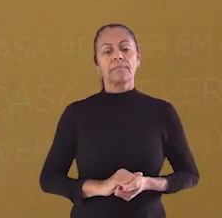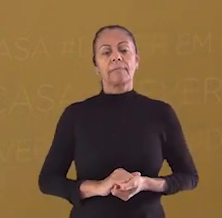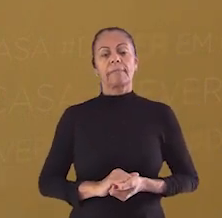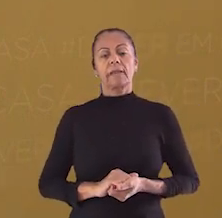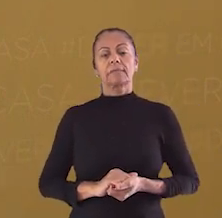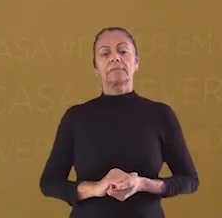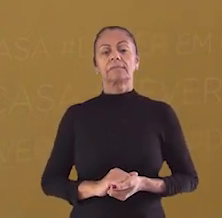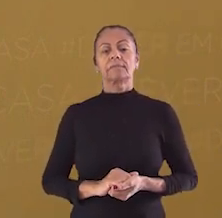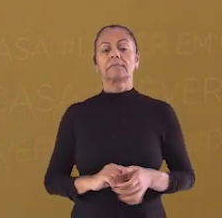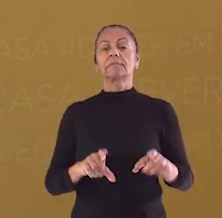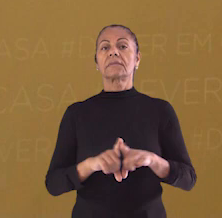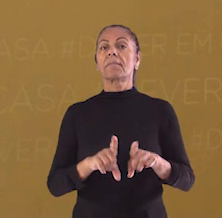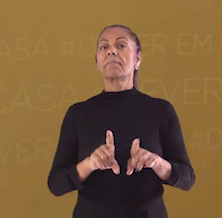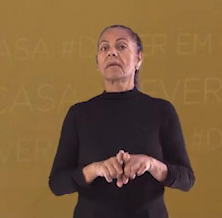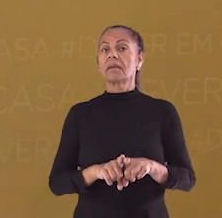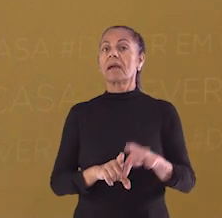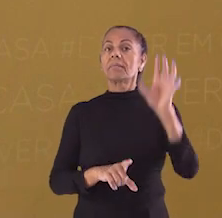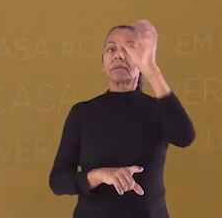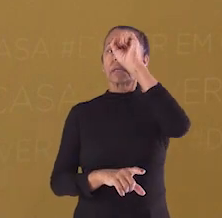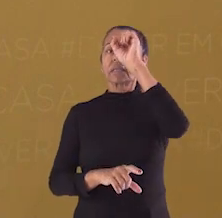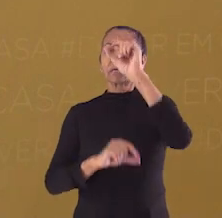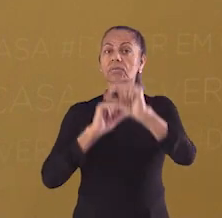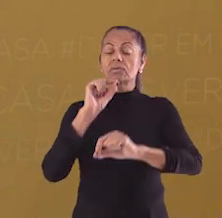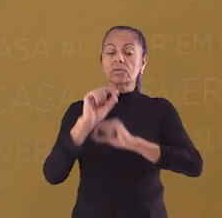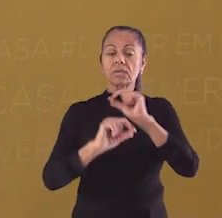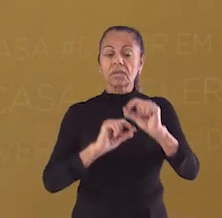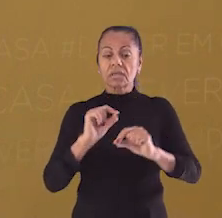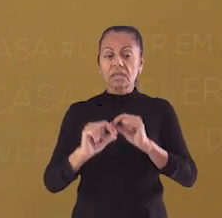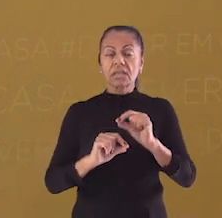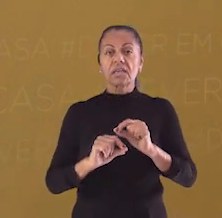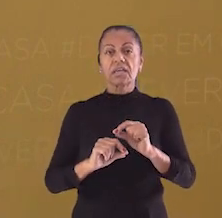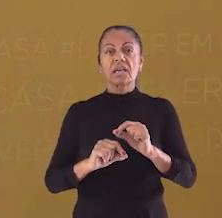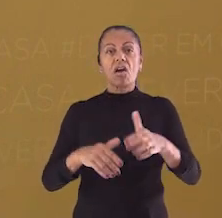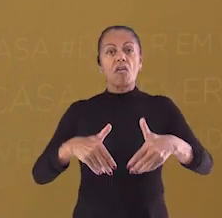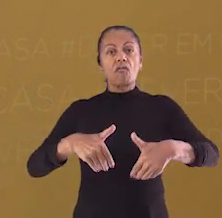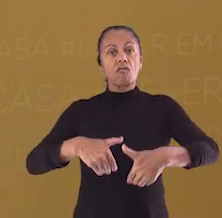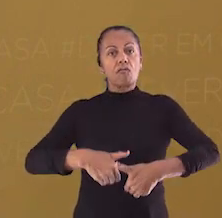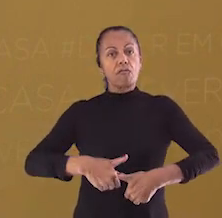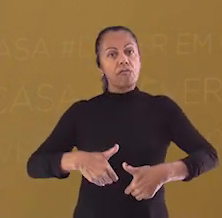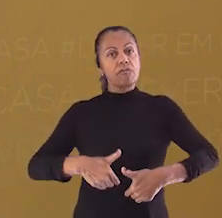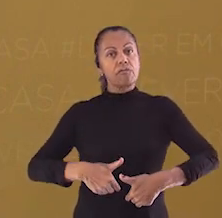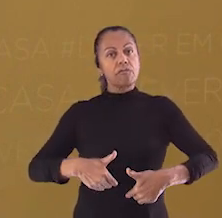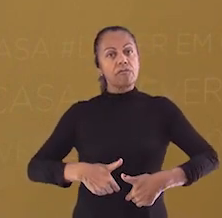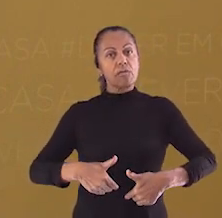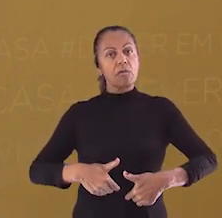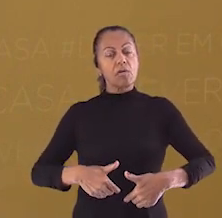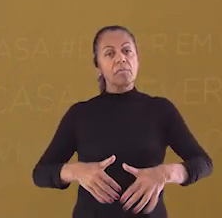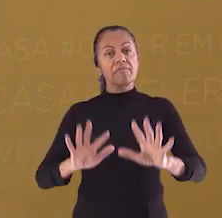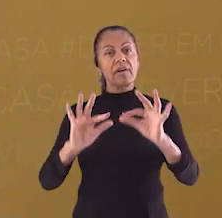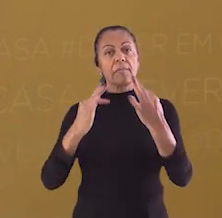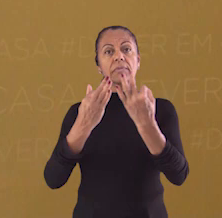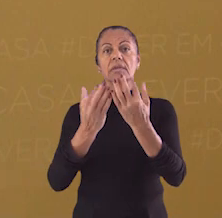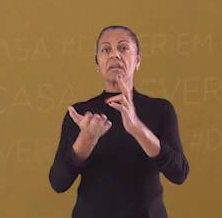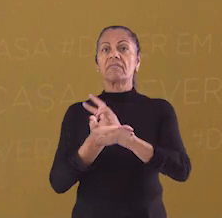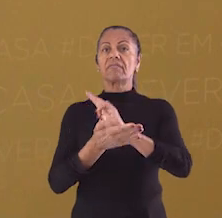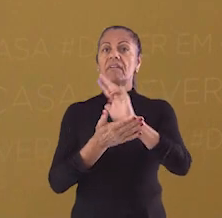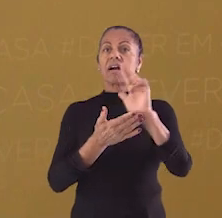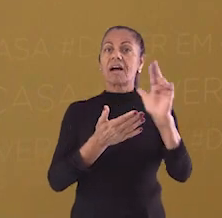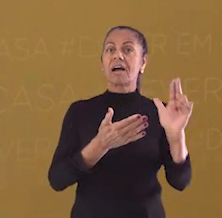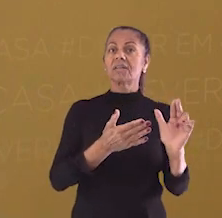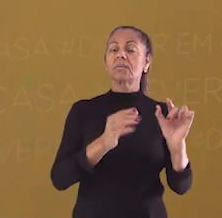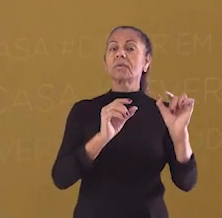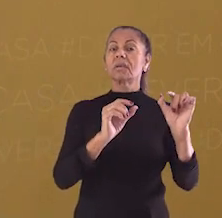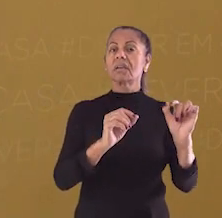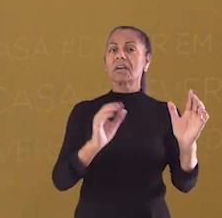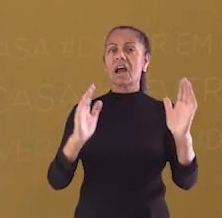aqui. Tudo bem? Também vimos que existe uma questão social muito forte envolvida quando a gente trata da fome. Um problema que afeta